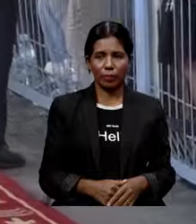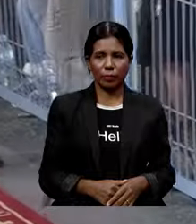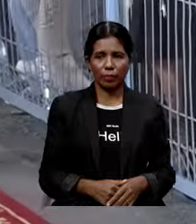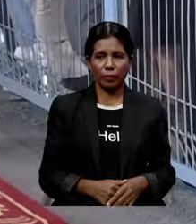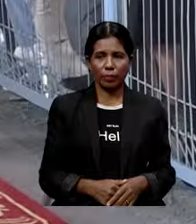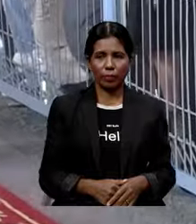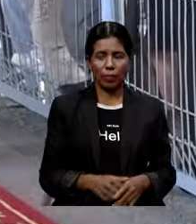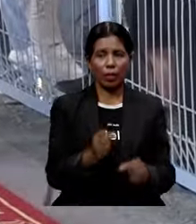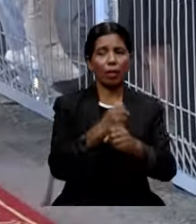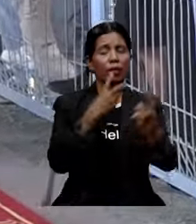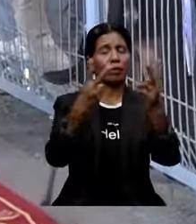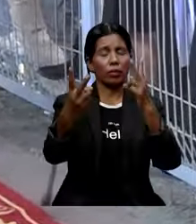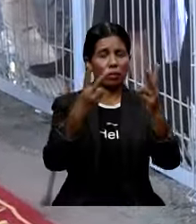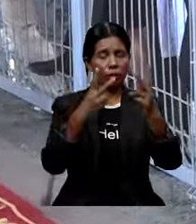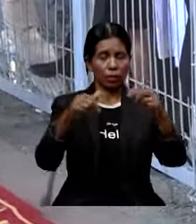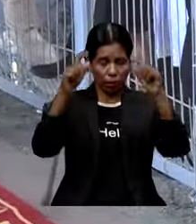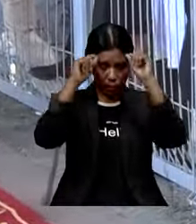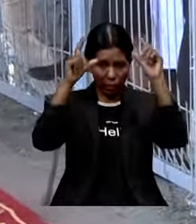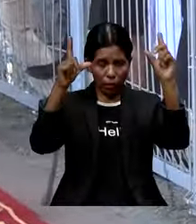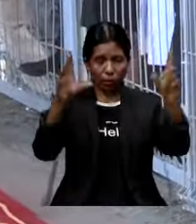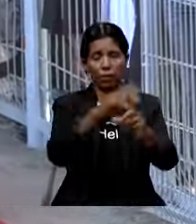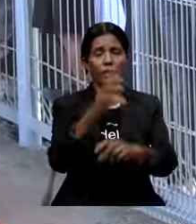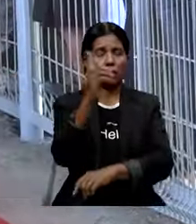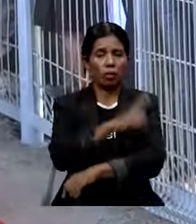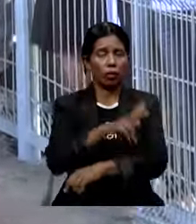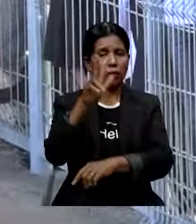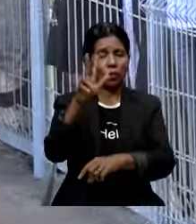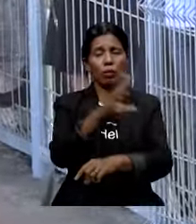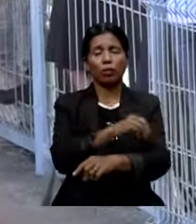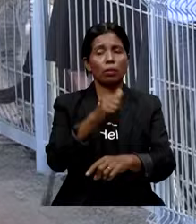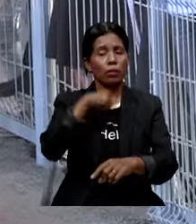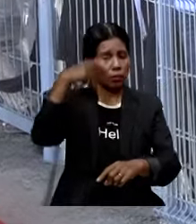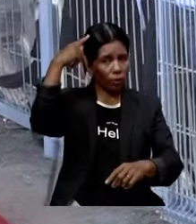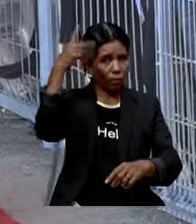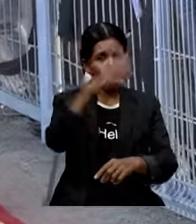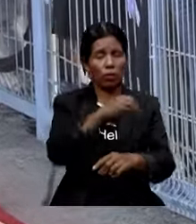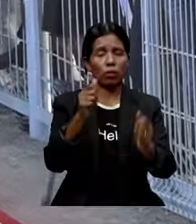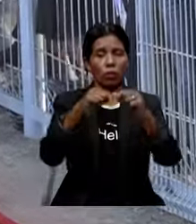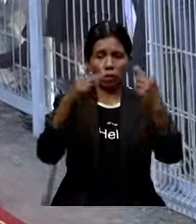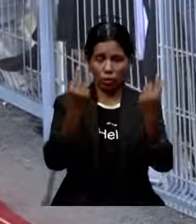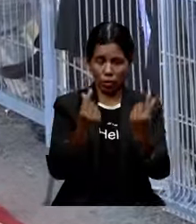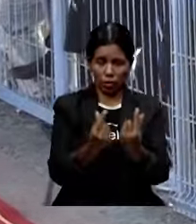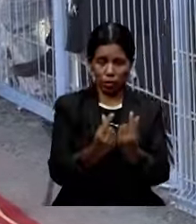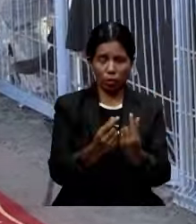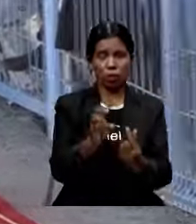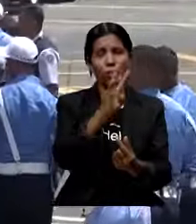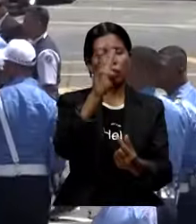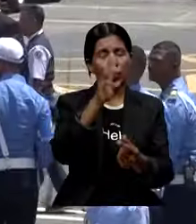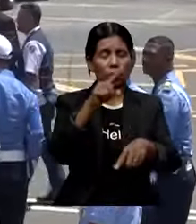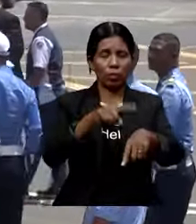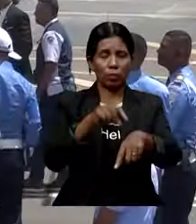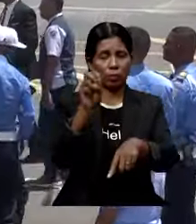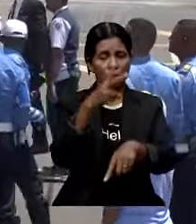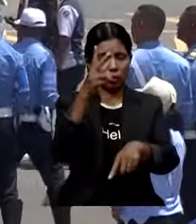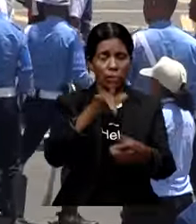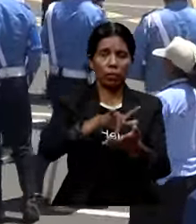ikz Apor dur suaa freg kuart tuku S Rua